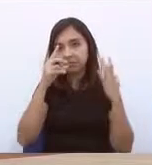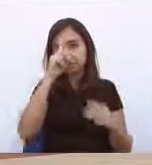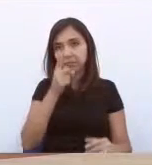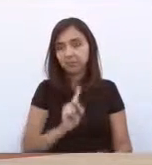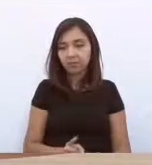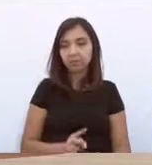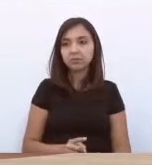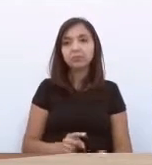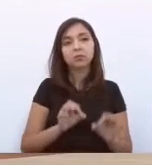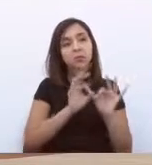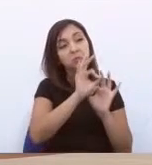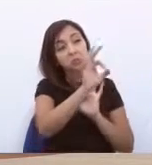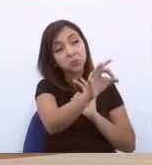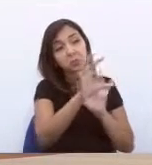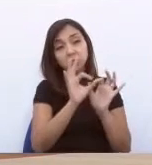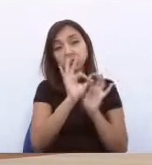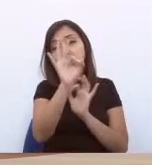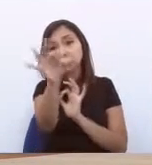Linhas longes,